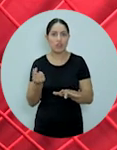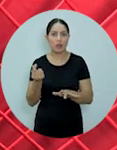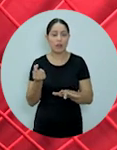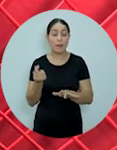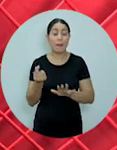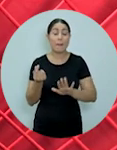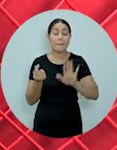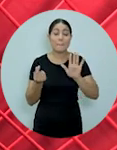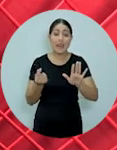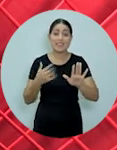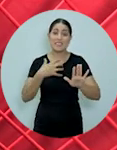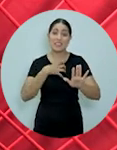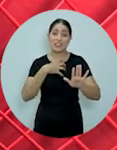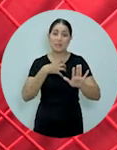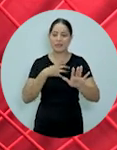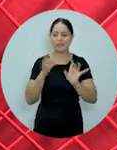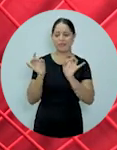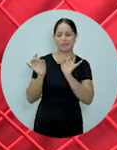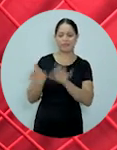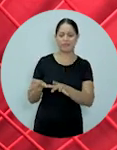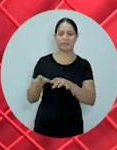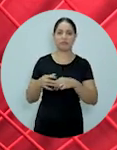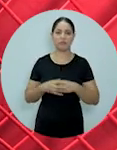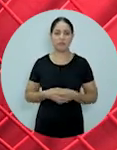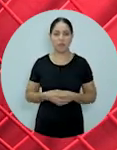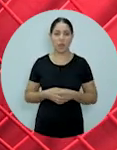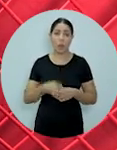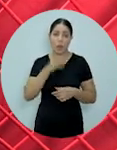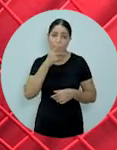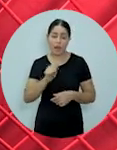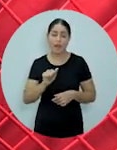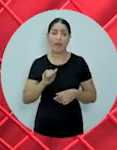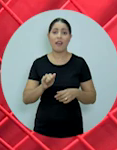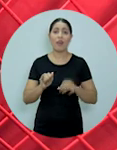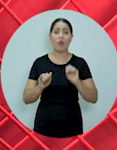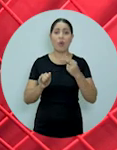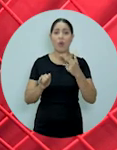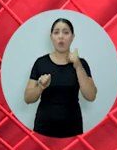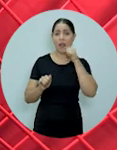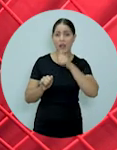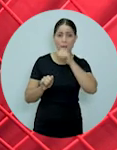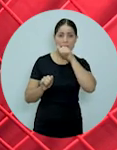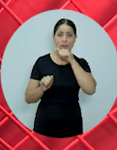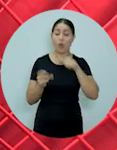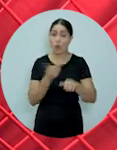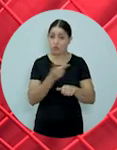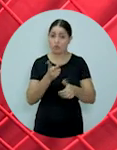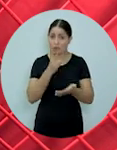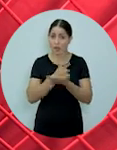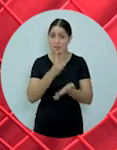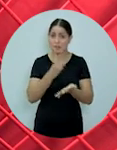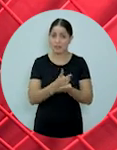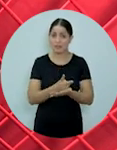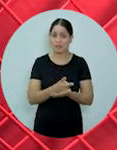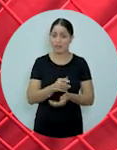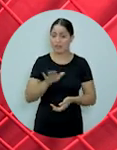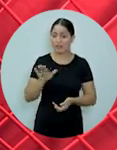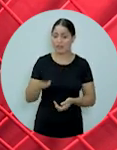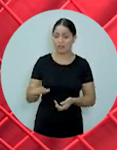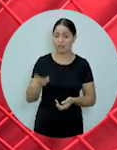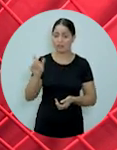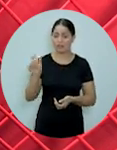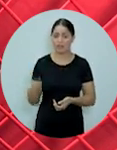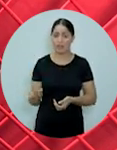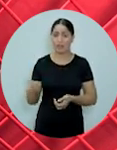mas afetivamente os seus filhos. Quando o pai ou a mãe, ou o pai e a mãe